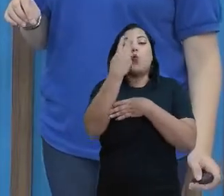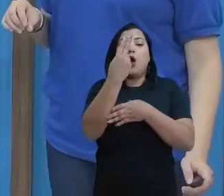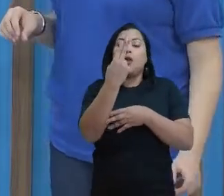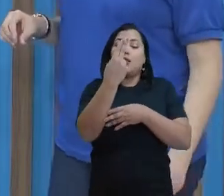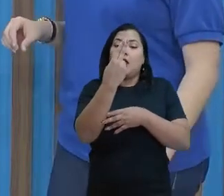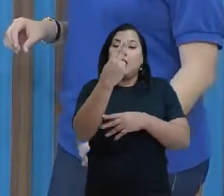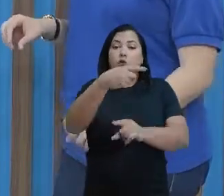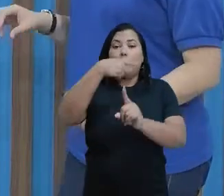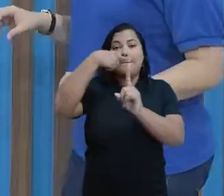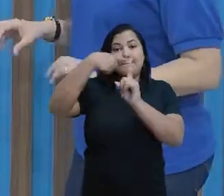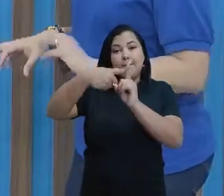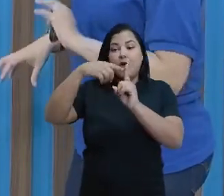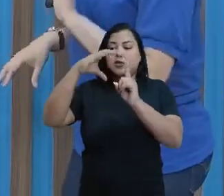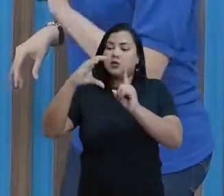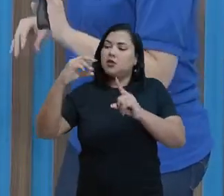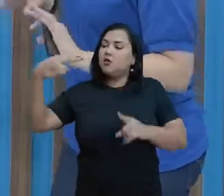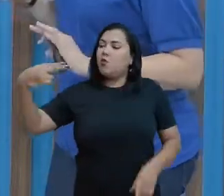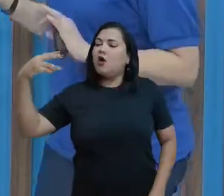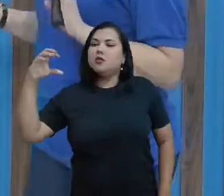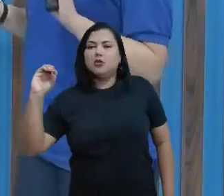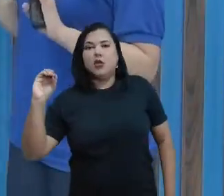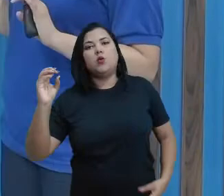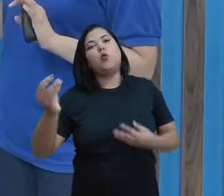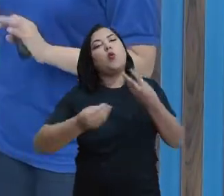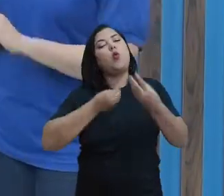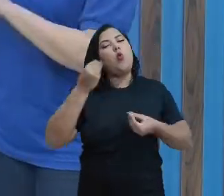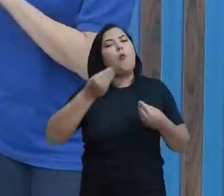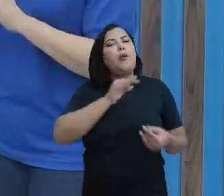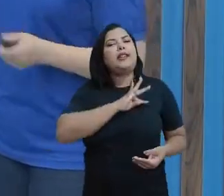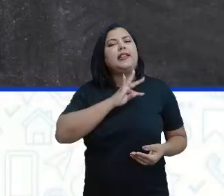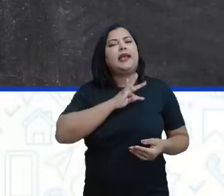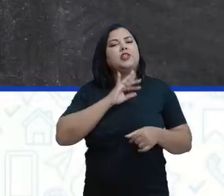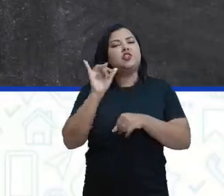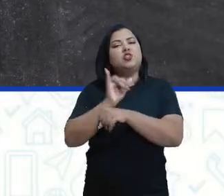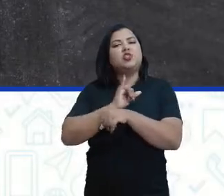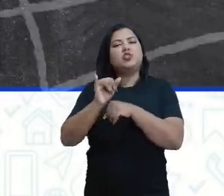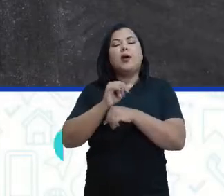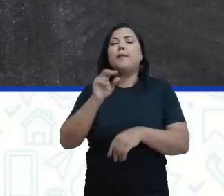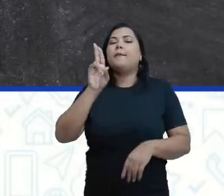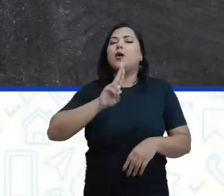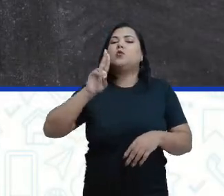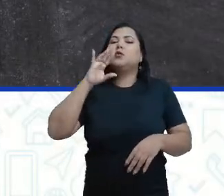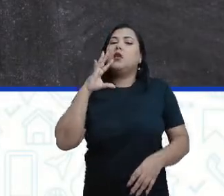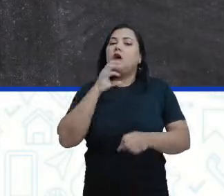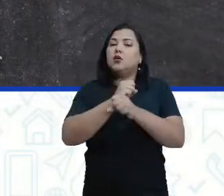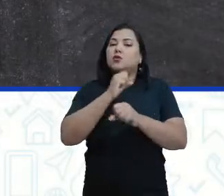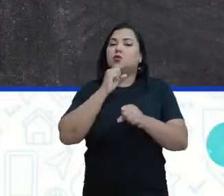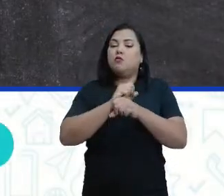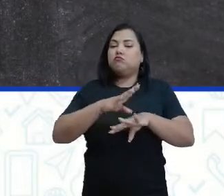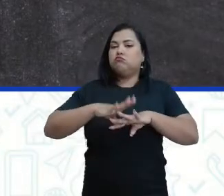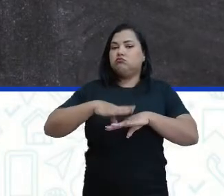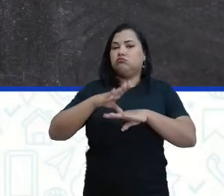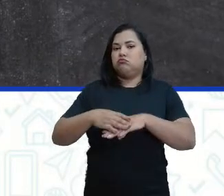zero. Então, vamos ver aqui qual foi a ideia técnica que a gente vai utilizar para fazer essa resolução.